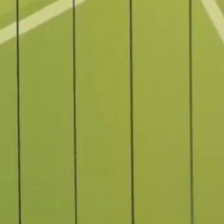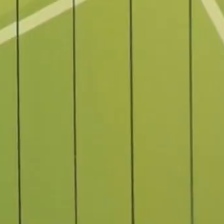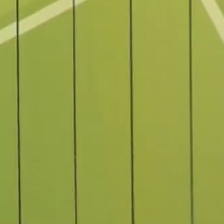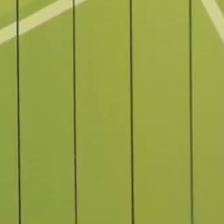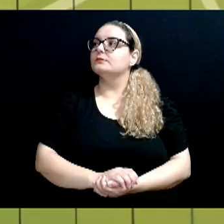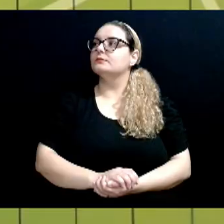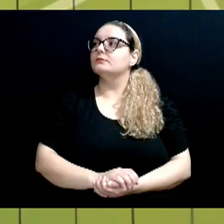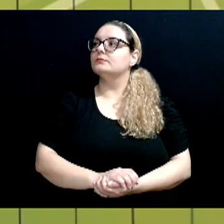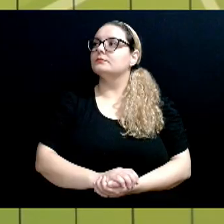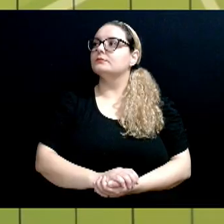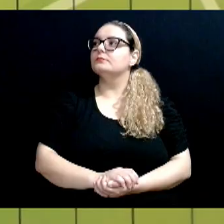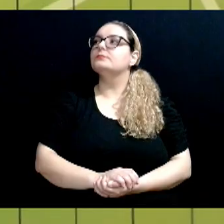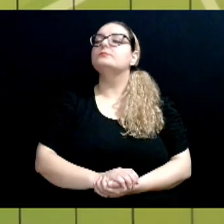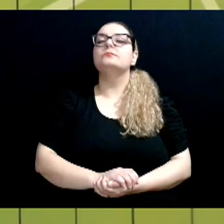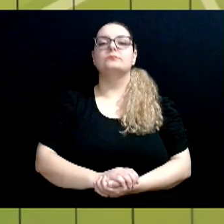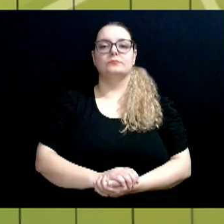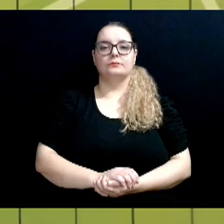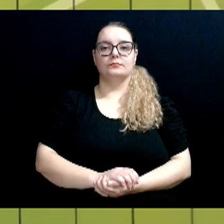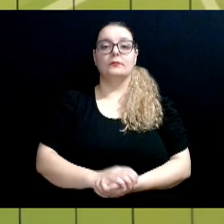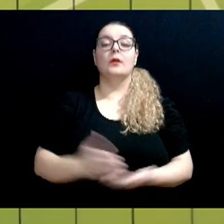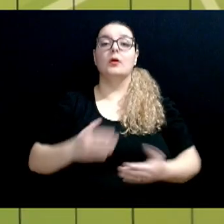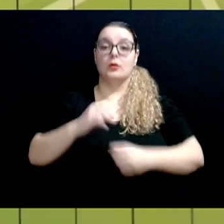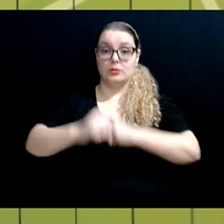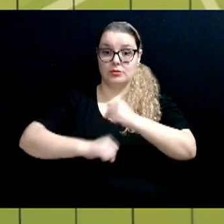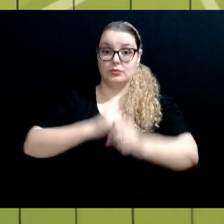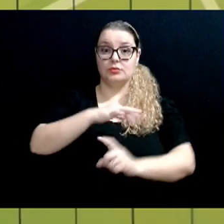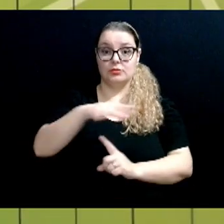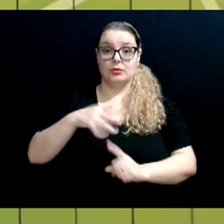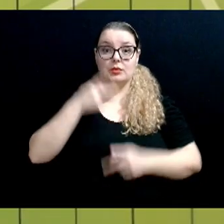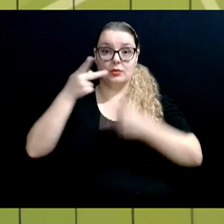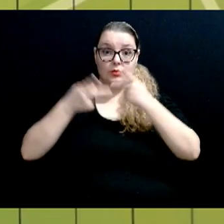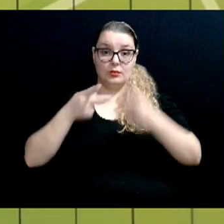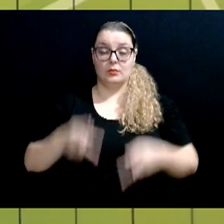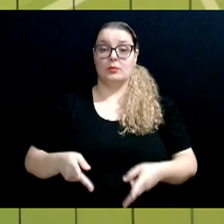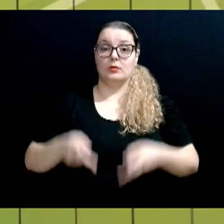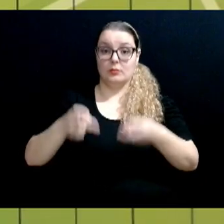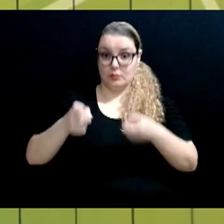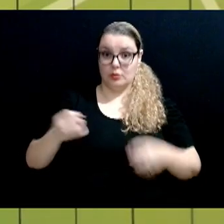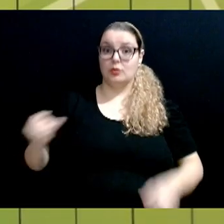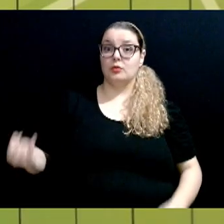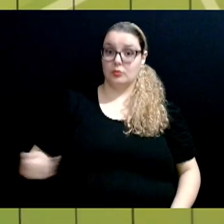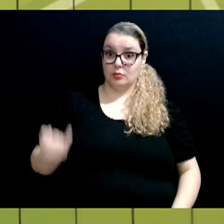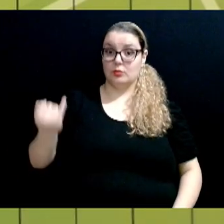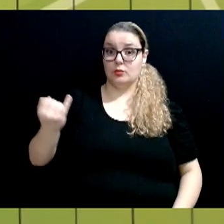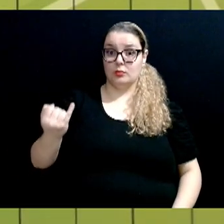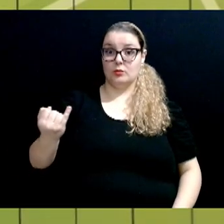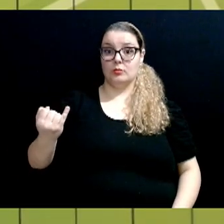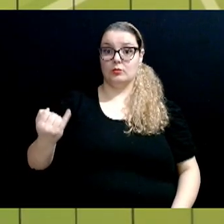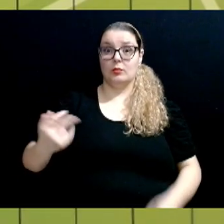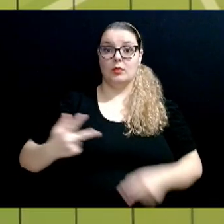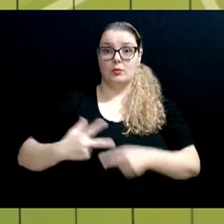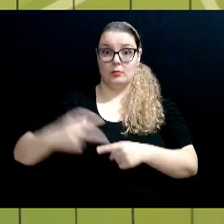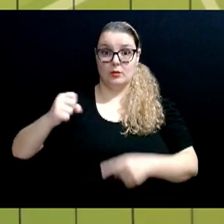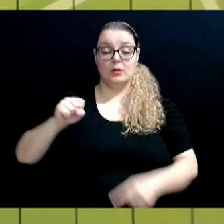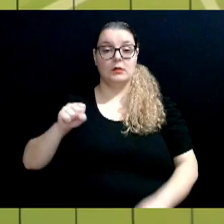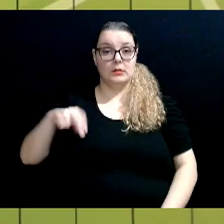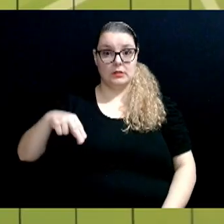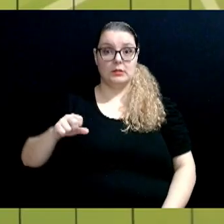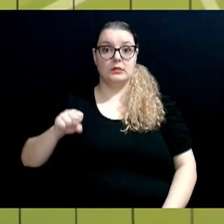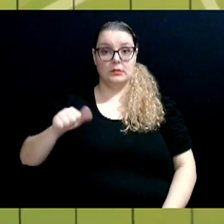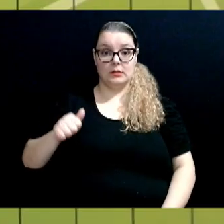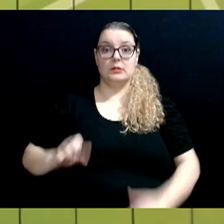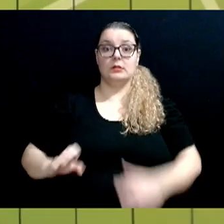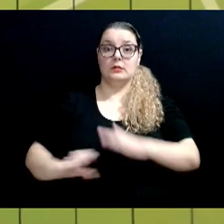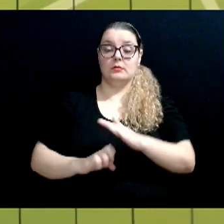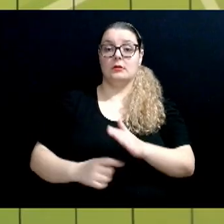Hoje, no Giro Ambiental, vamos falar sobre um reconhecimento importante conquistado pela Sanasa. A empresa ficou em primeiro lugar